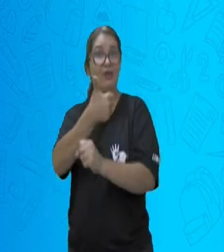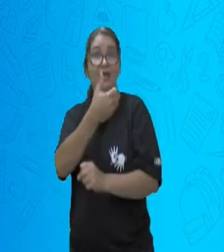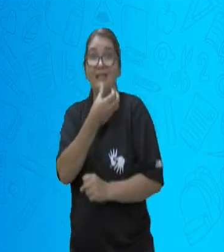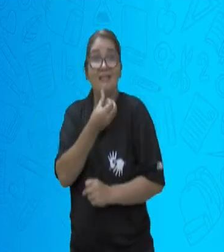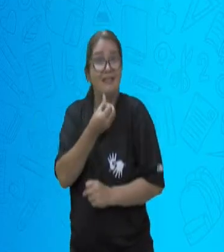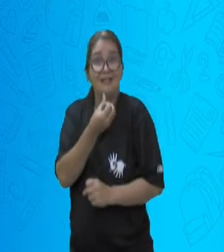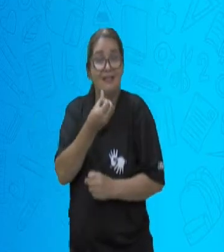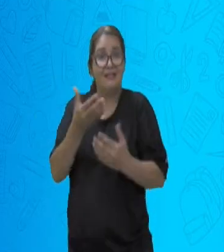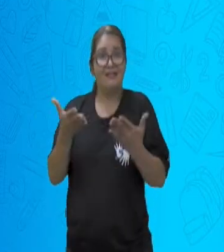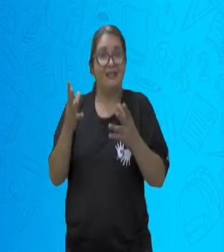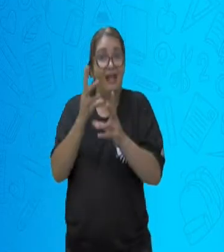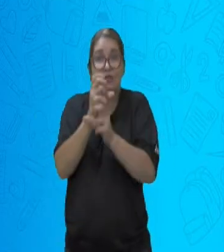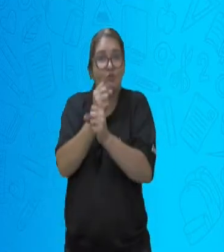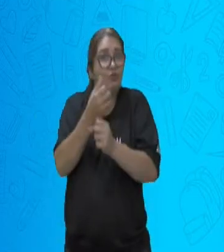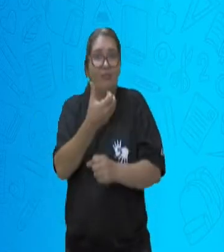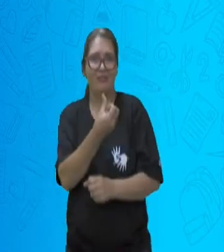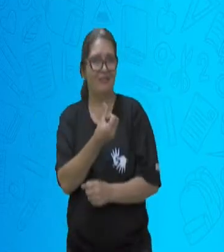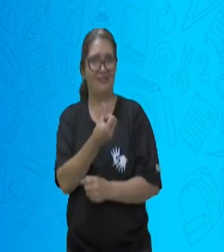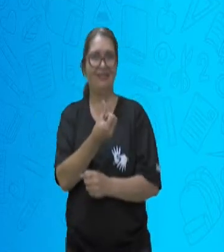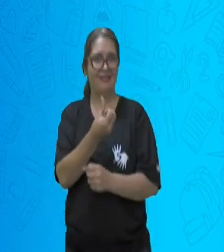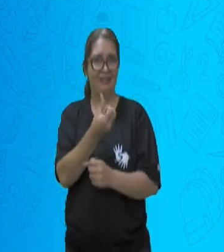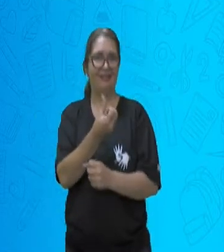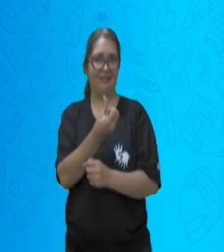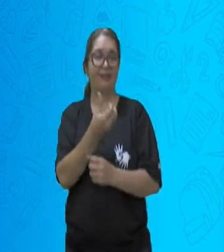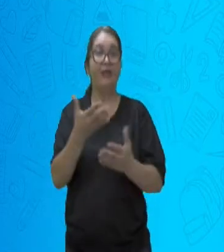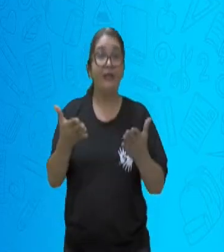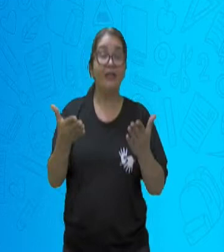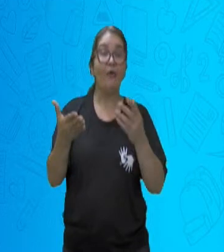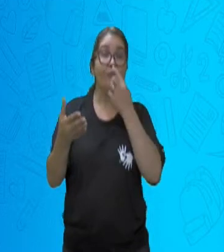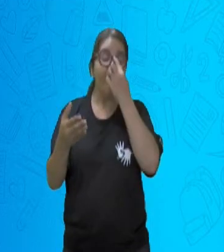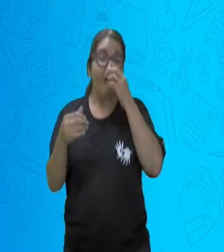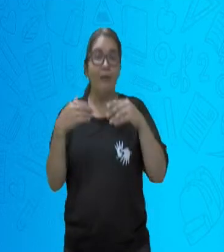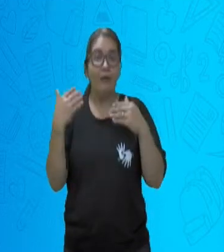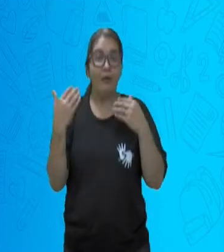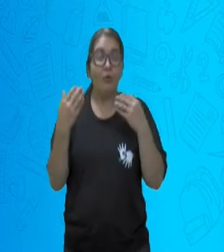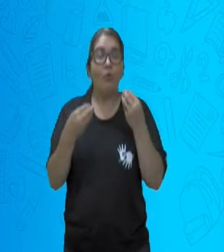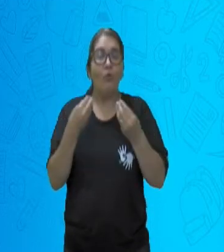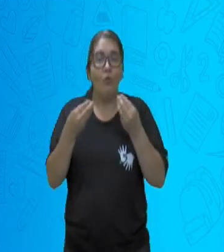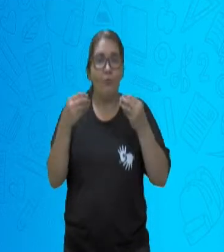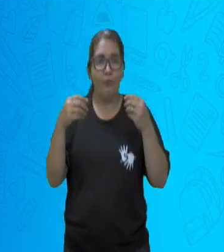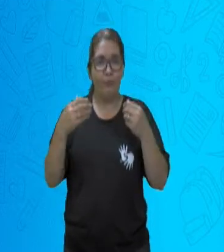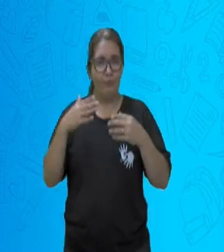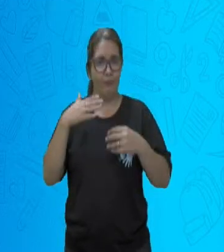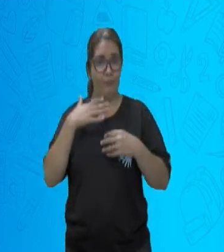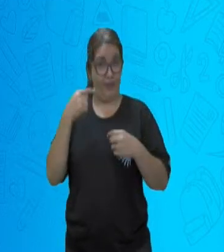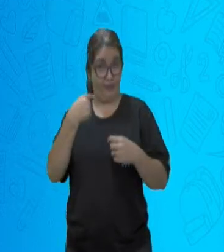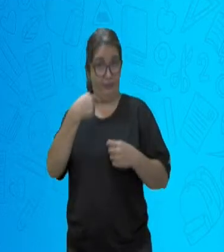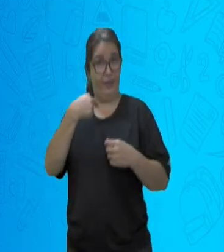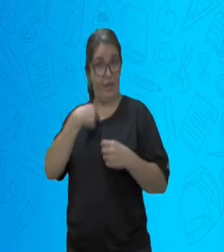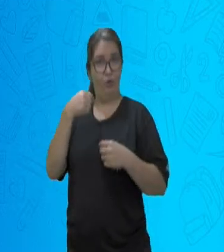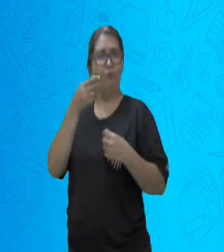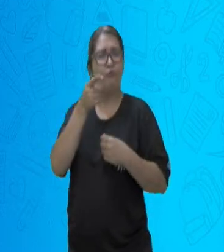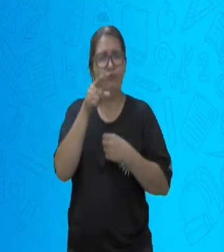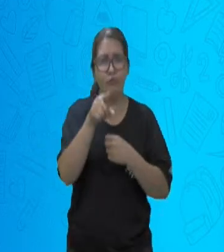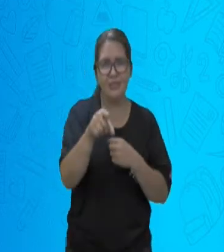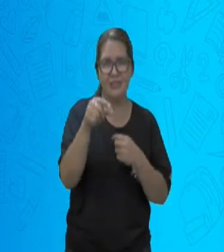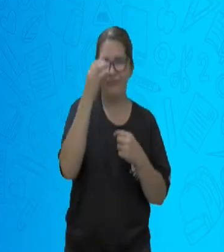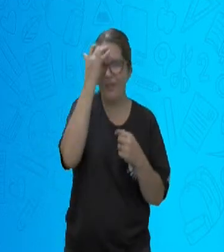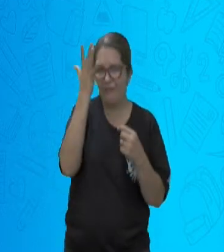facilitar a escrita dessa quantidade de números, essa repetição, a gente